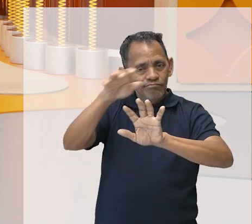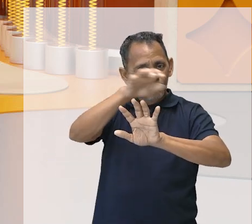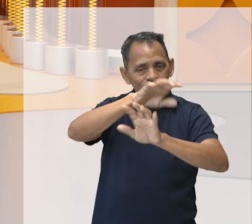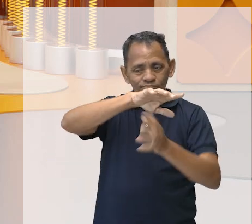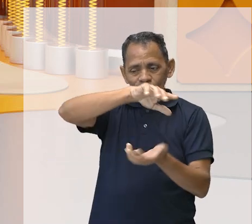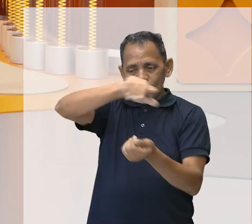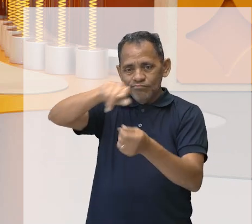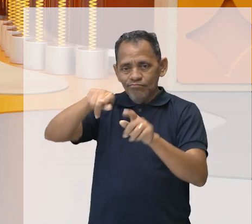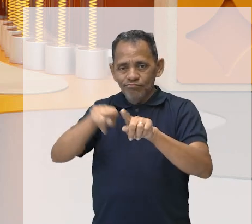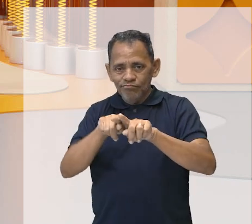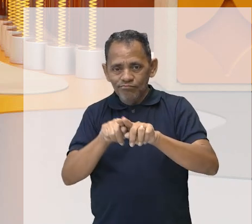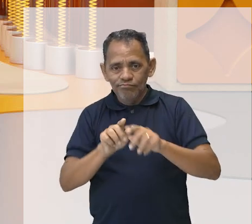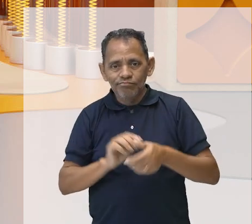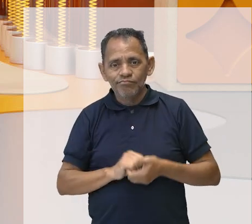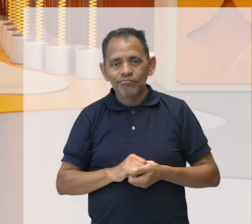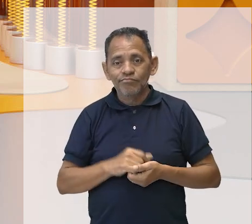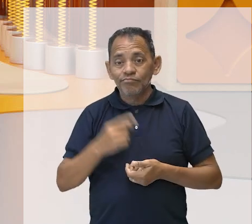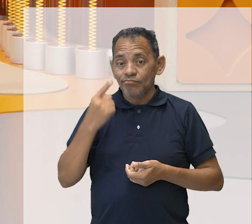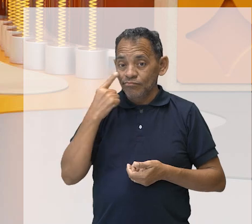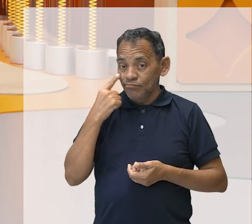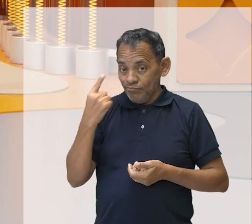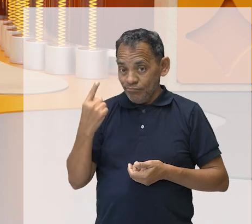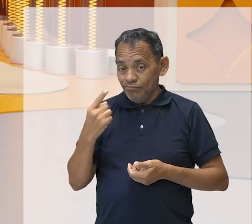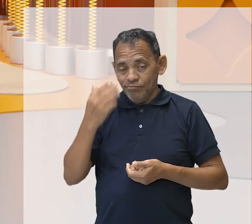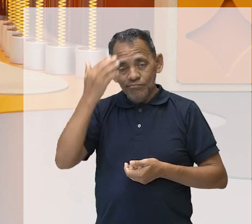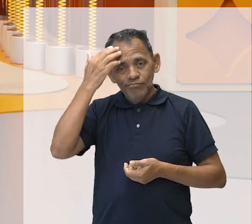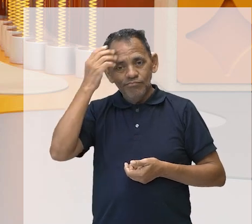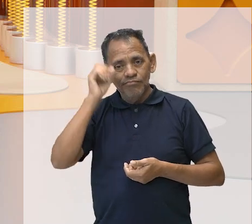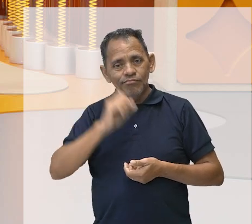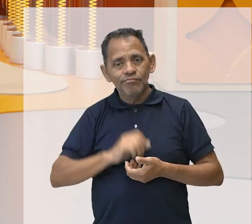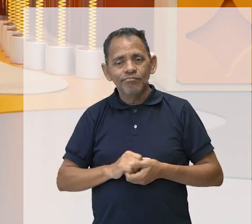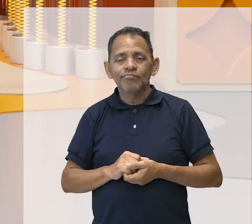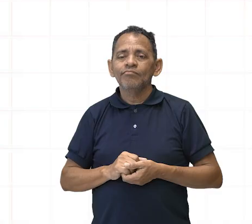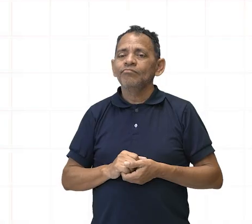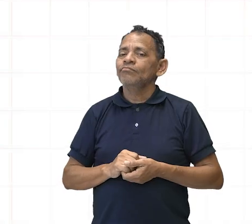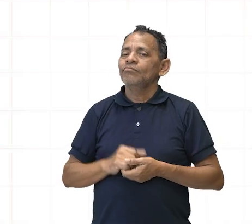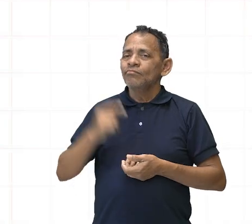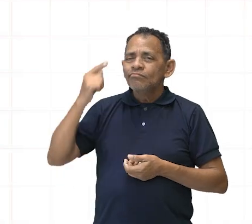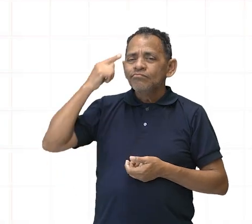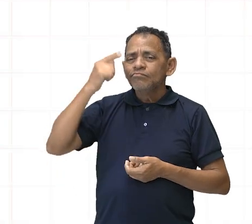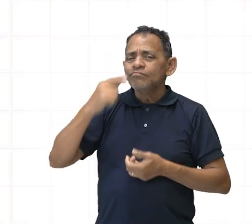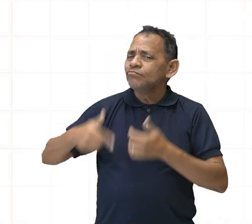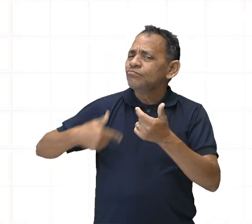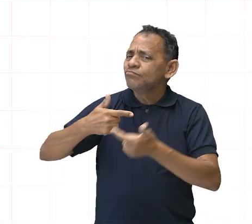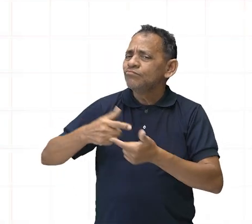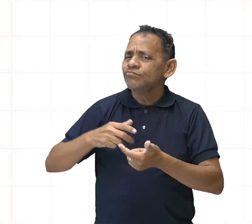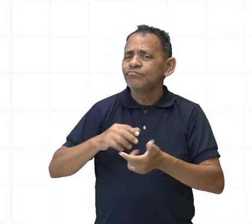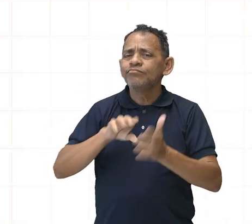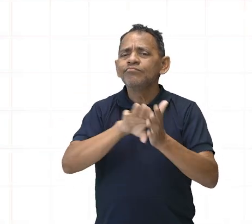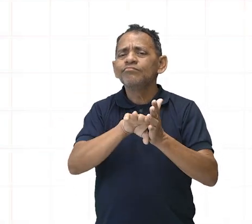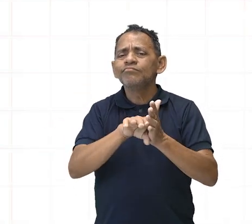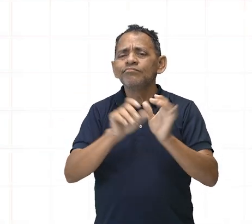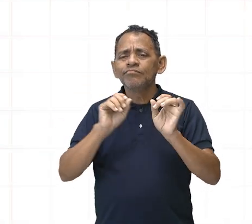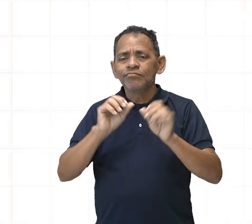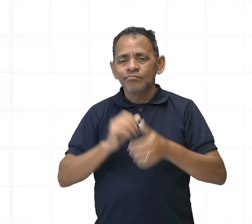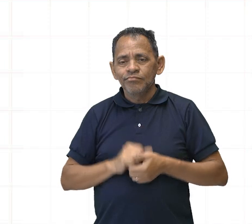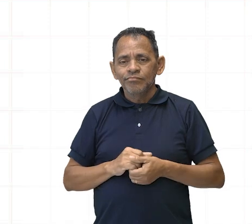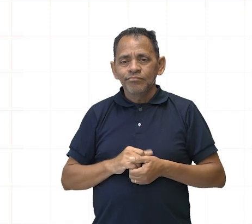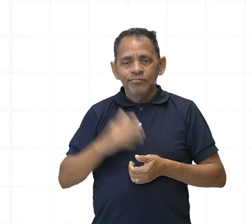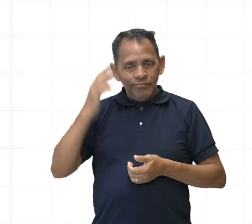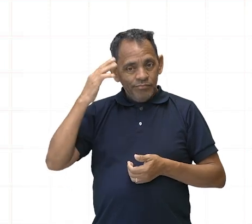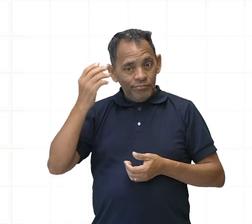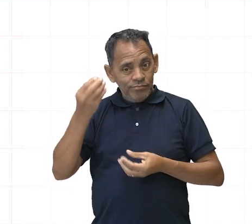tá? Então, olha só, vamos saber o que é uma concepção de trabalho. A concepção de trabalho, gente, ocorre